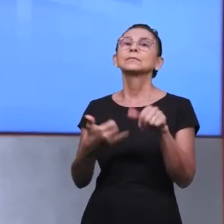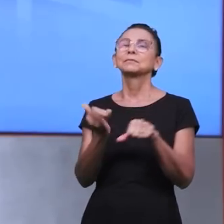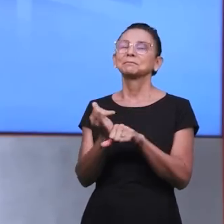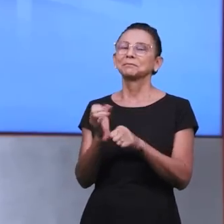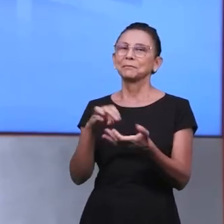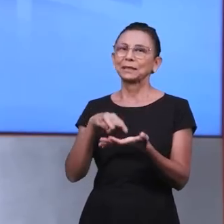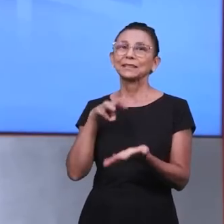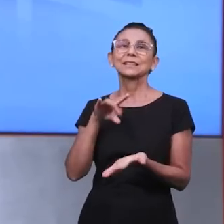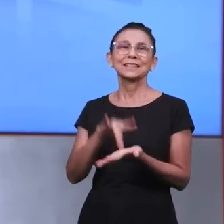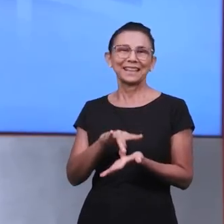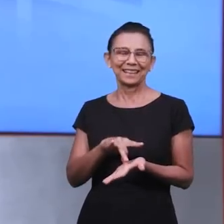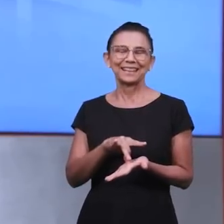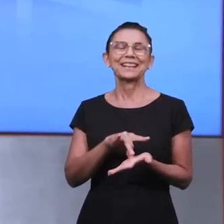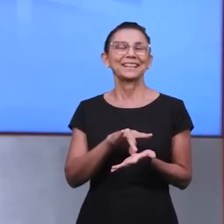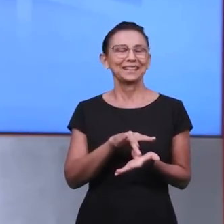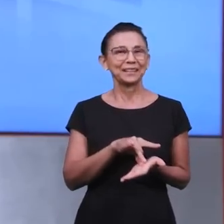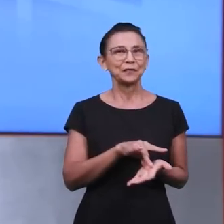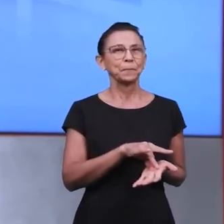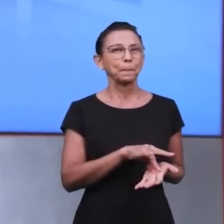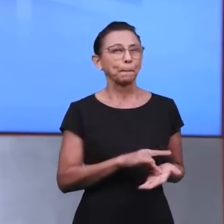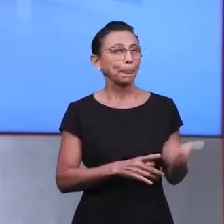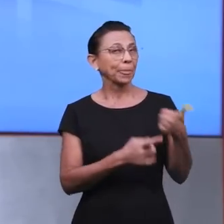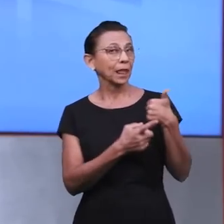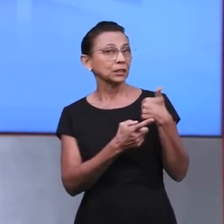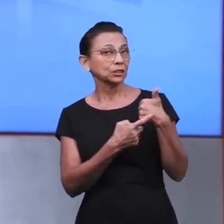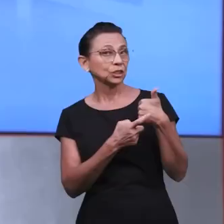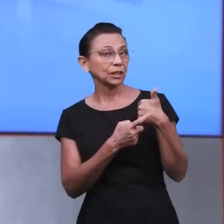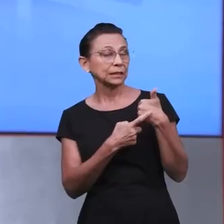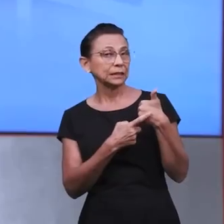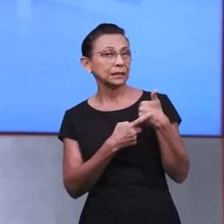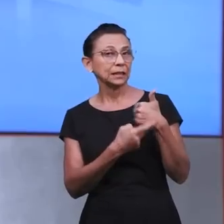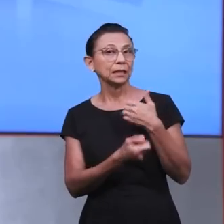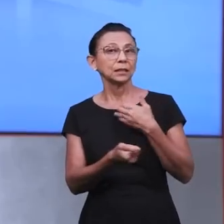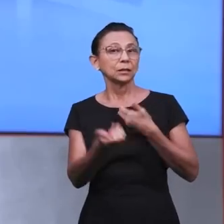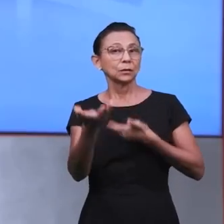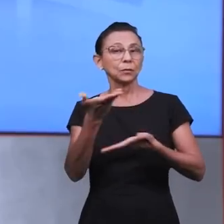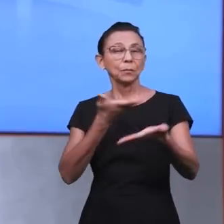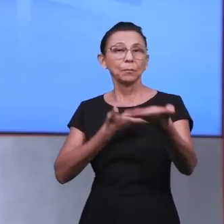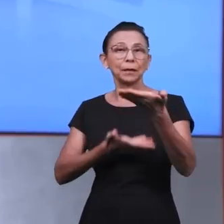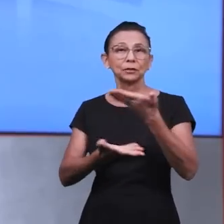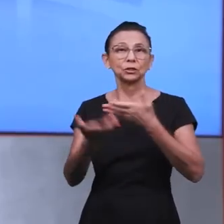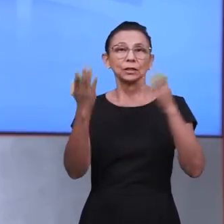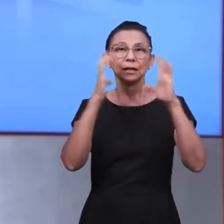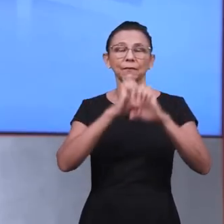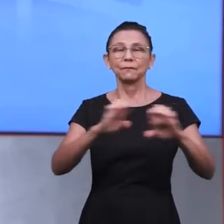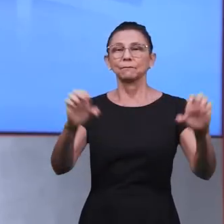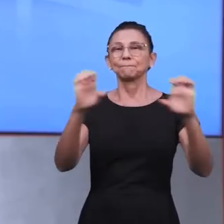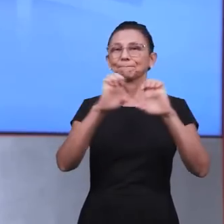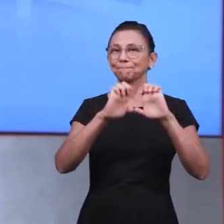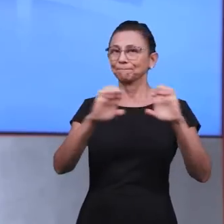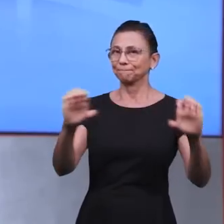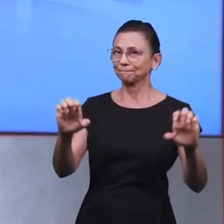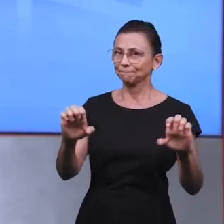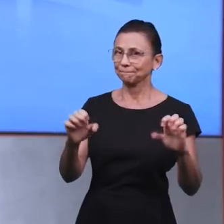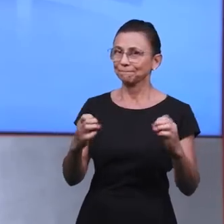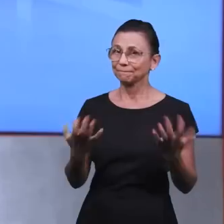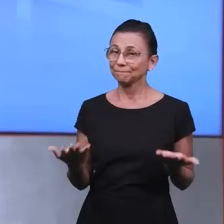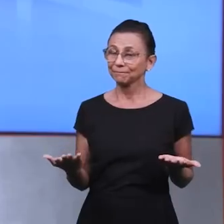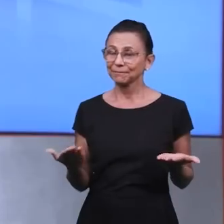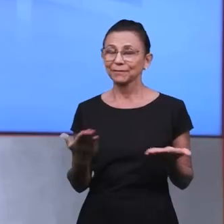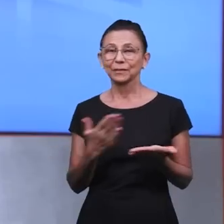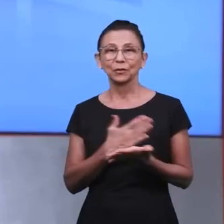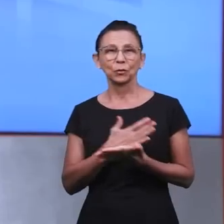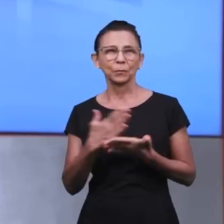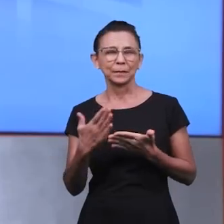canal oficial da Igreja Cristã Maranata no YouTube, dá aquele joinha, compartilhe, evangelize. E agora